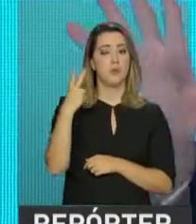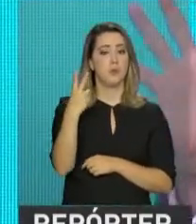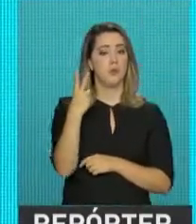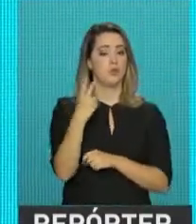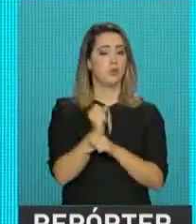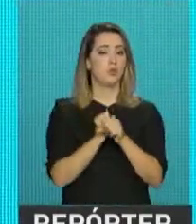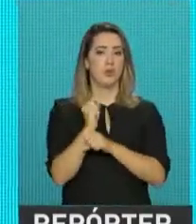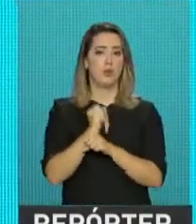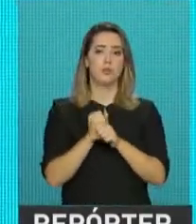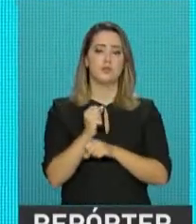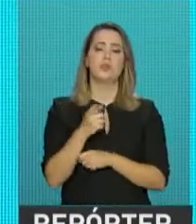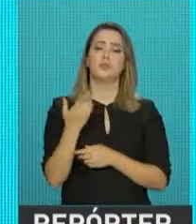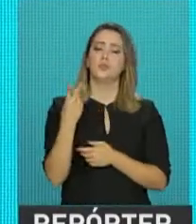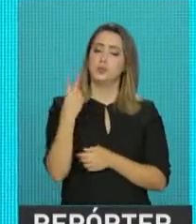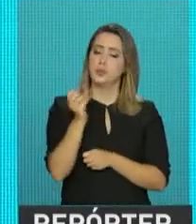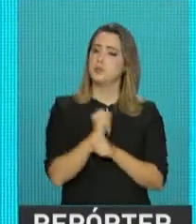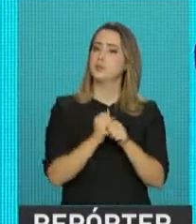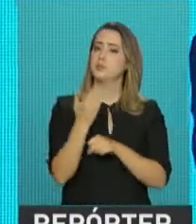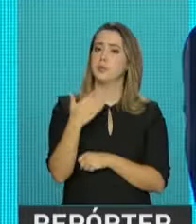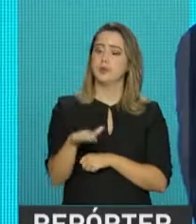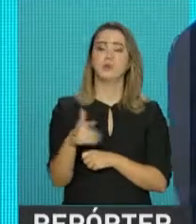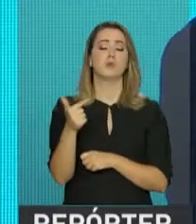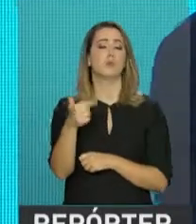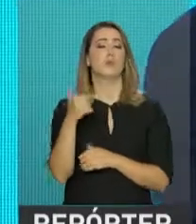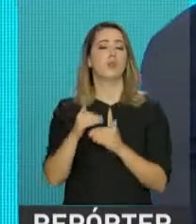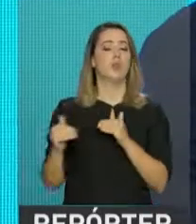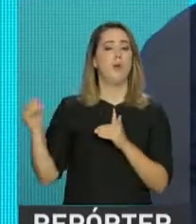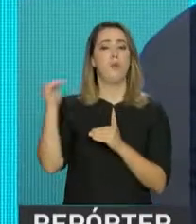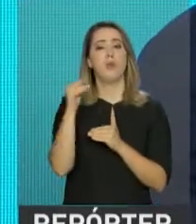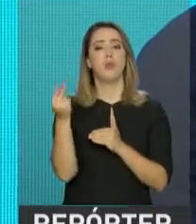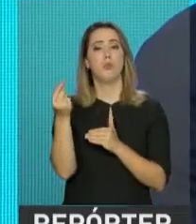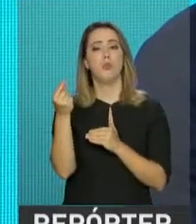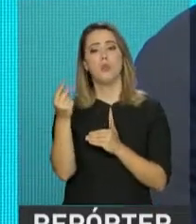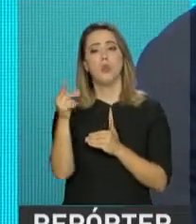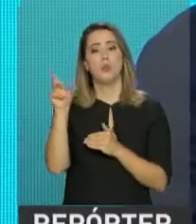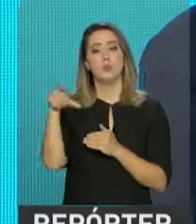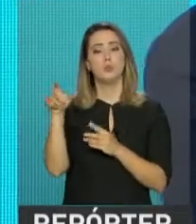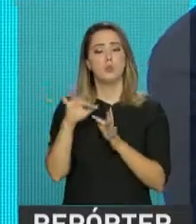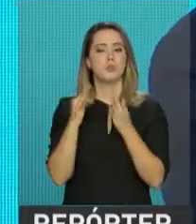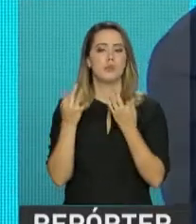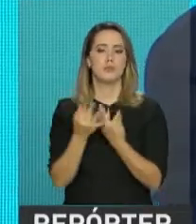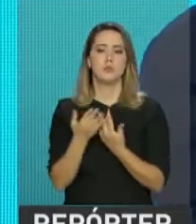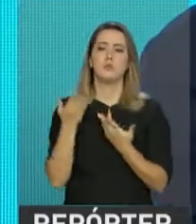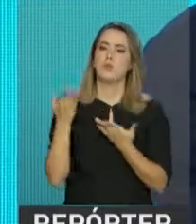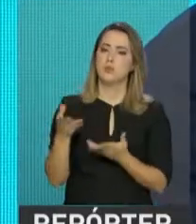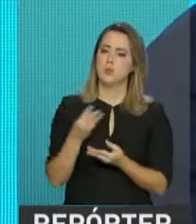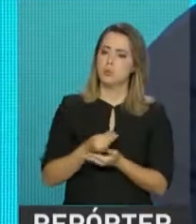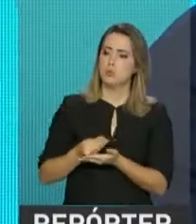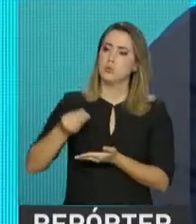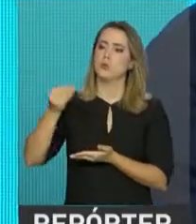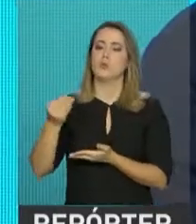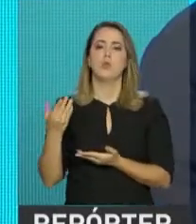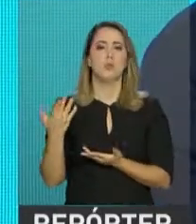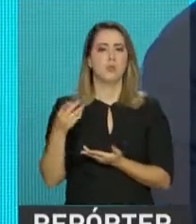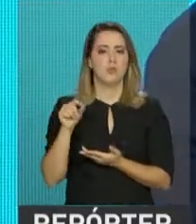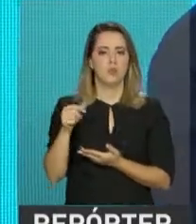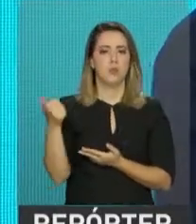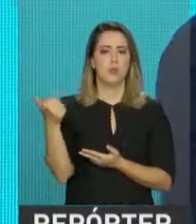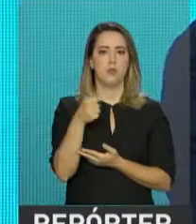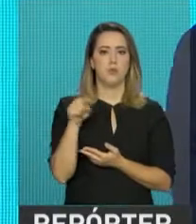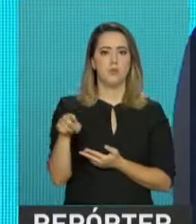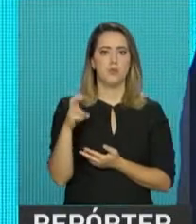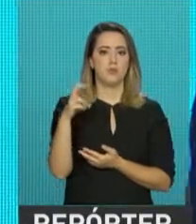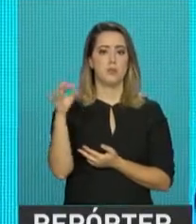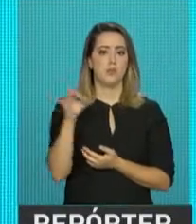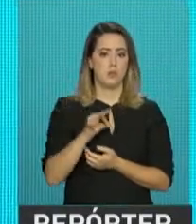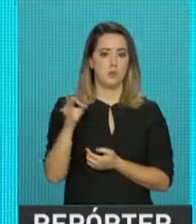dois anos e meio não se dá não se aumenta o valor do bolsa família e lá nós aumentamos em 12 6